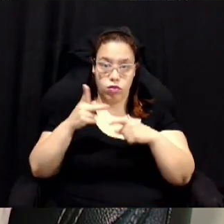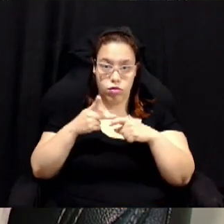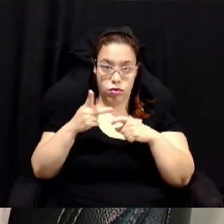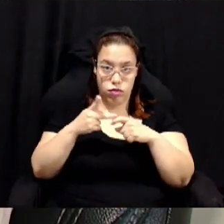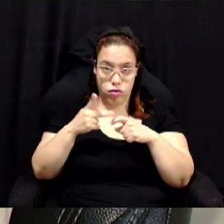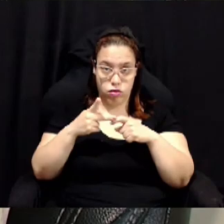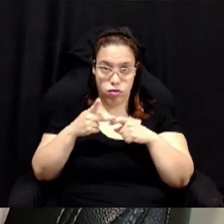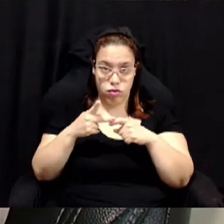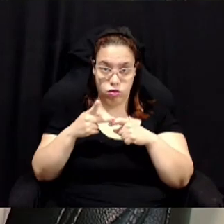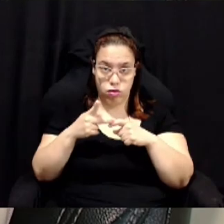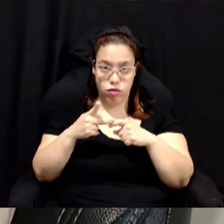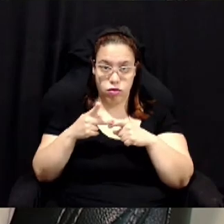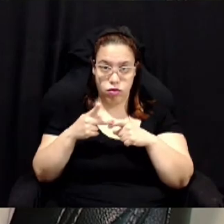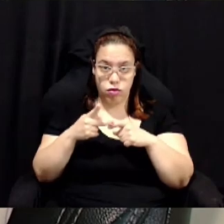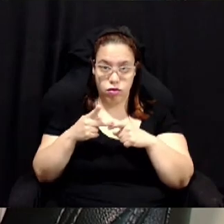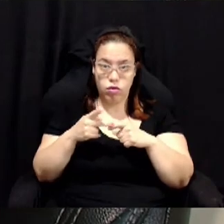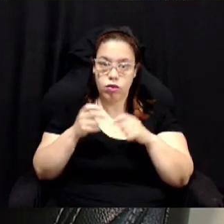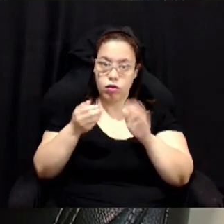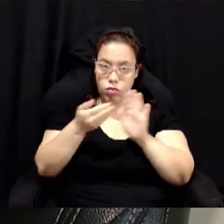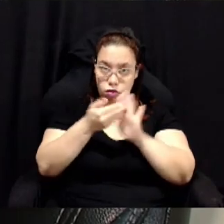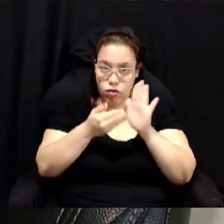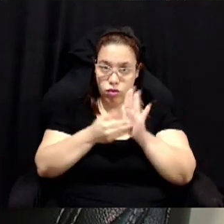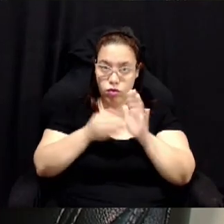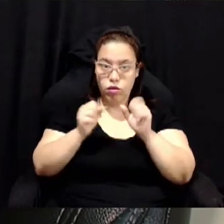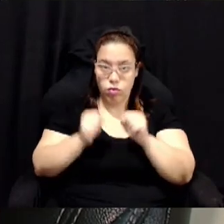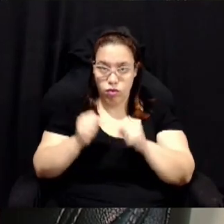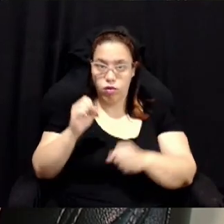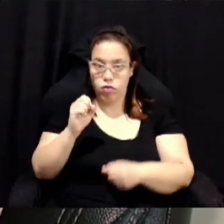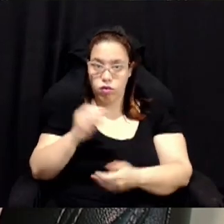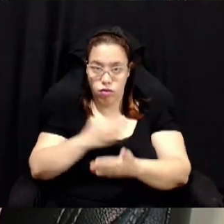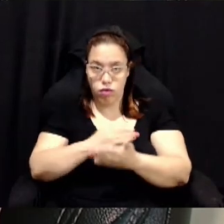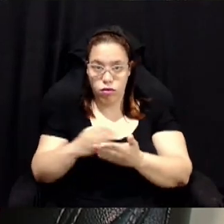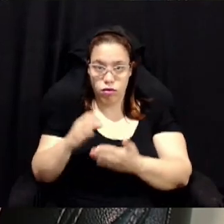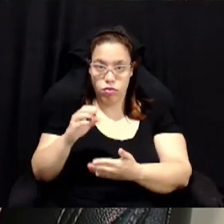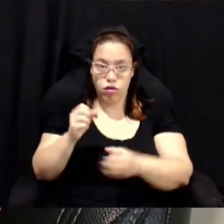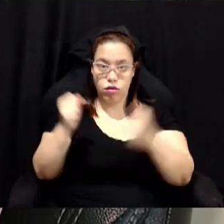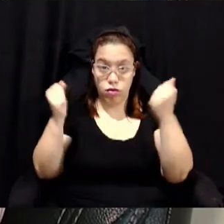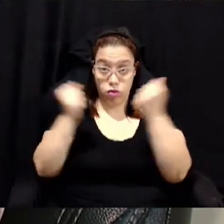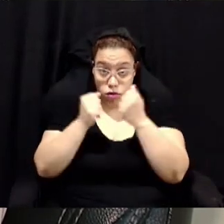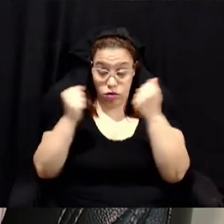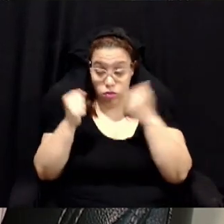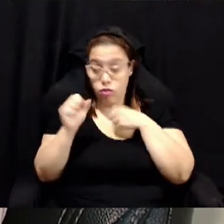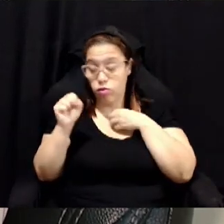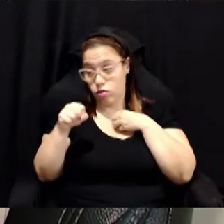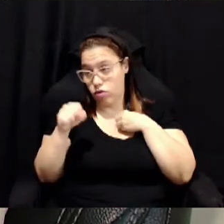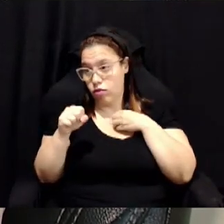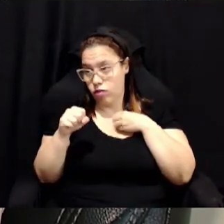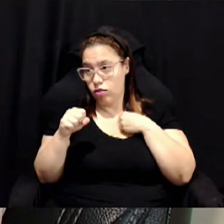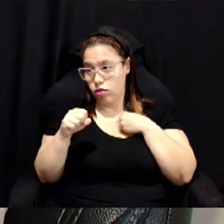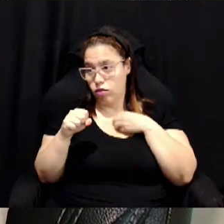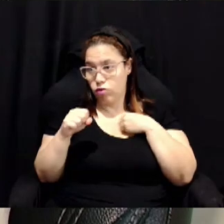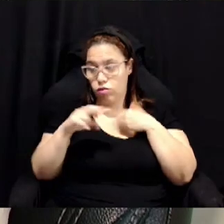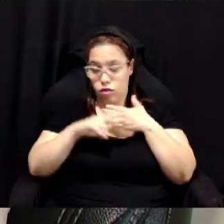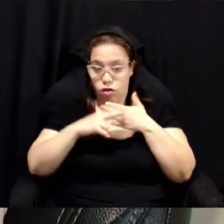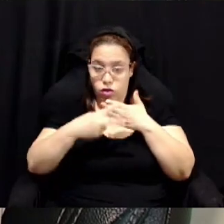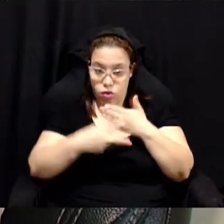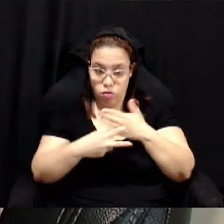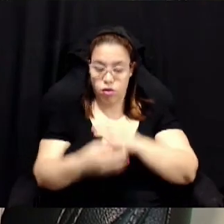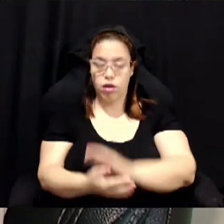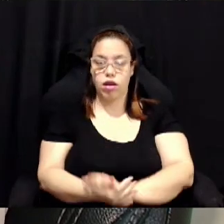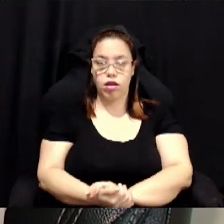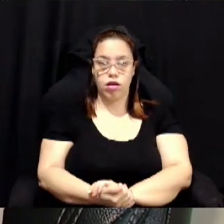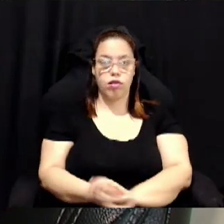tem que atestar de que realmente ele está apto a começar a fazer uma atividade física, né, de alto impacto desse jeito. Então, ele não pode ter